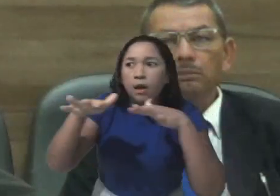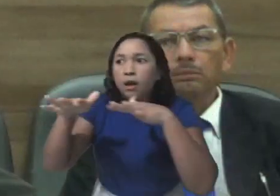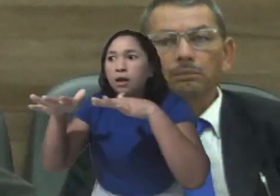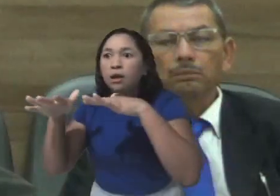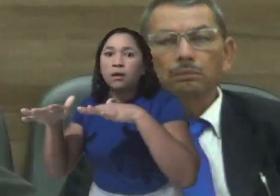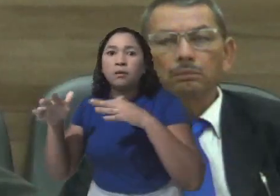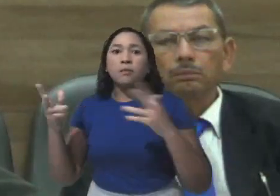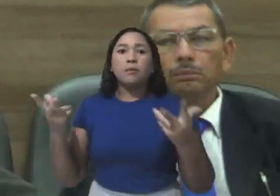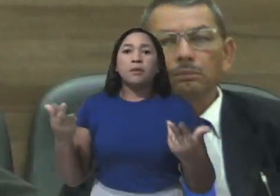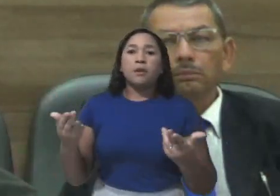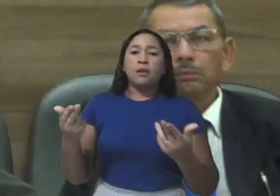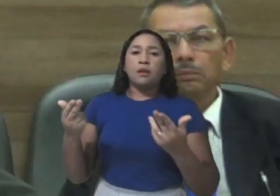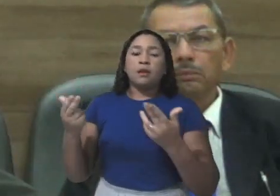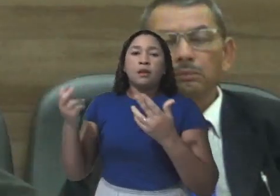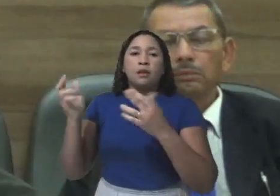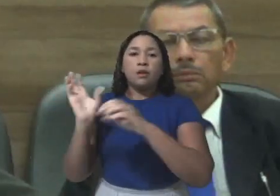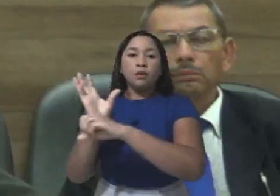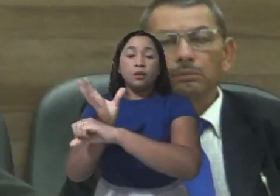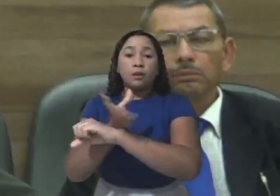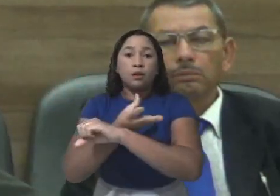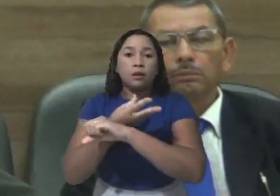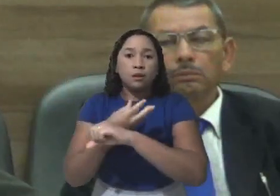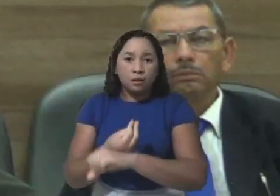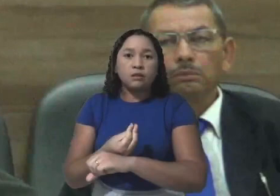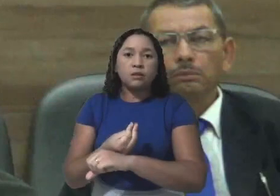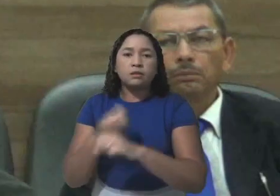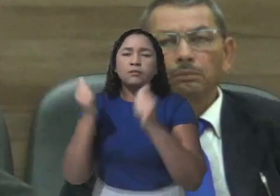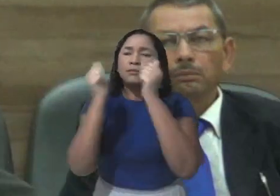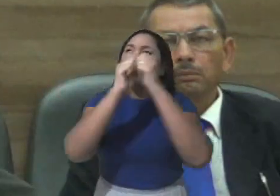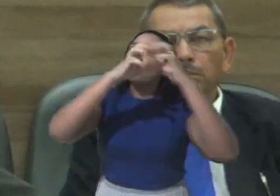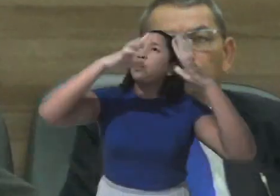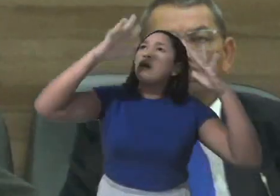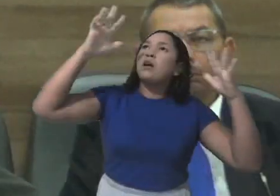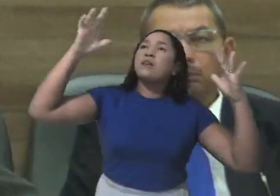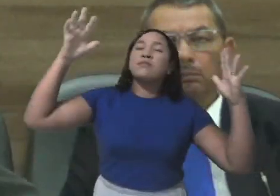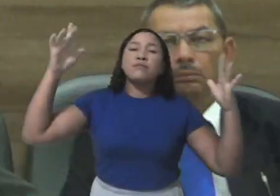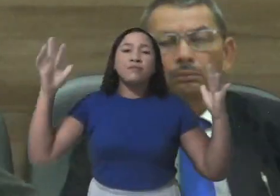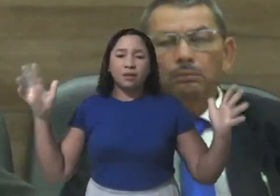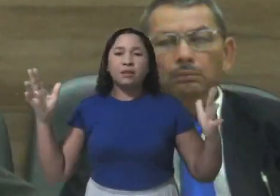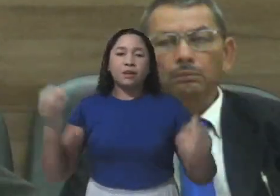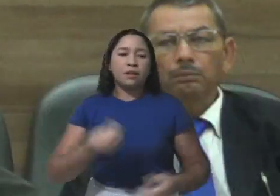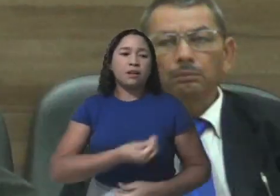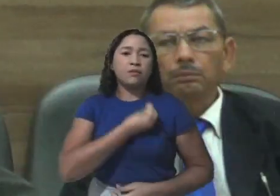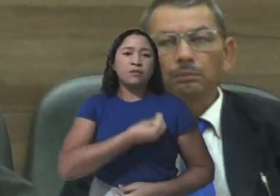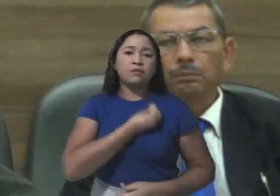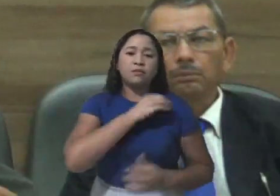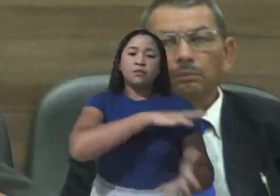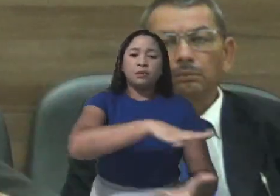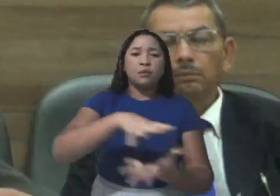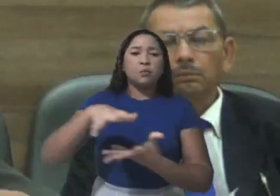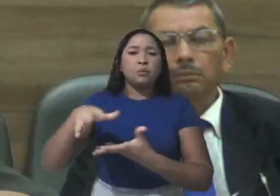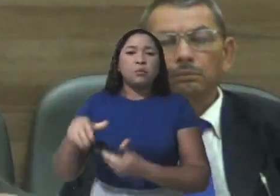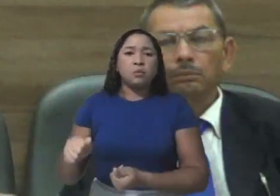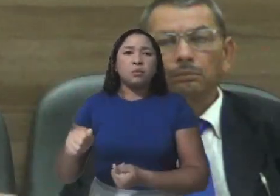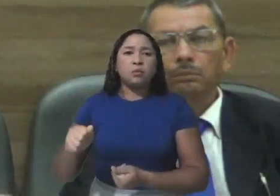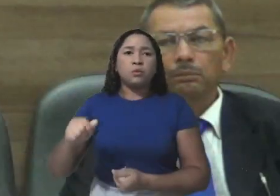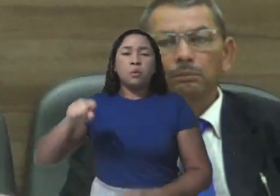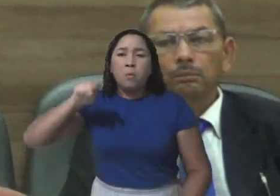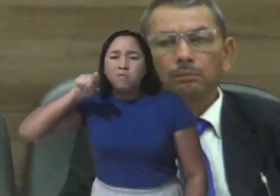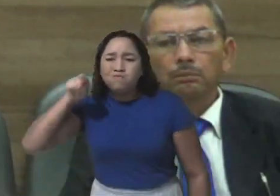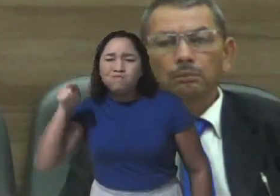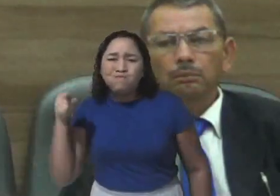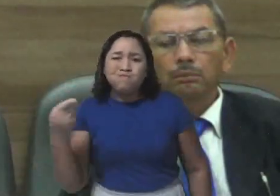igreja glorificada para reinar sobre o mundo durante 1000 anos.